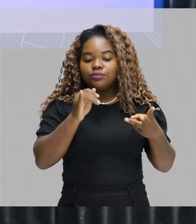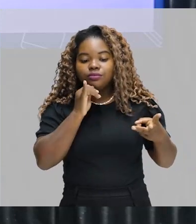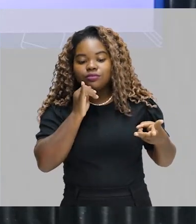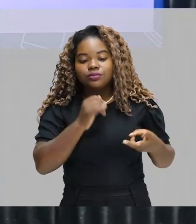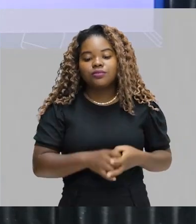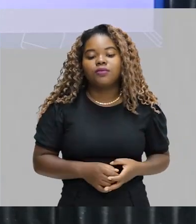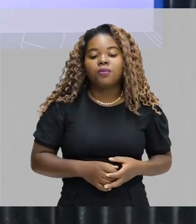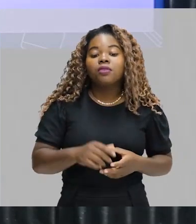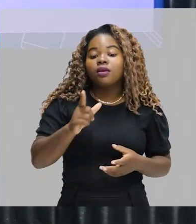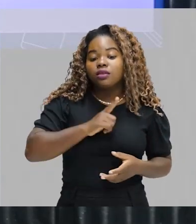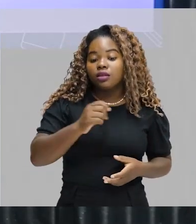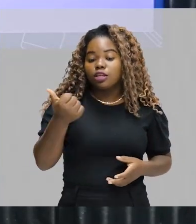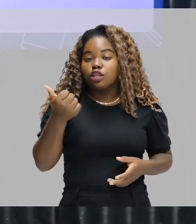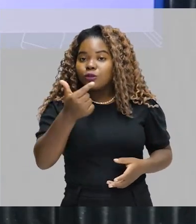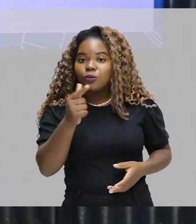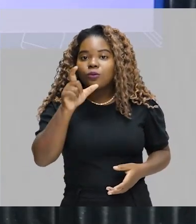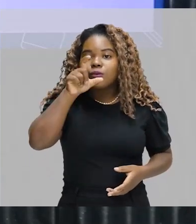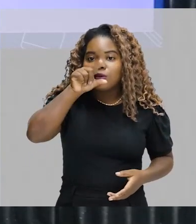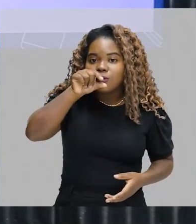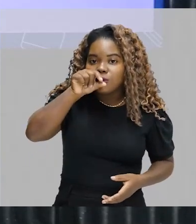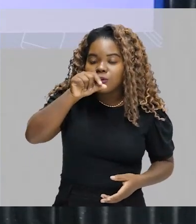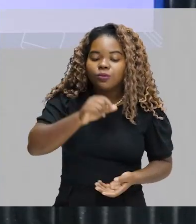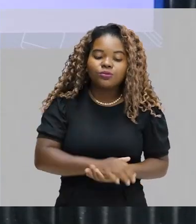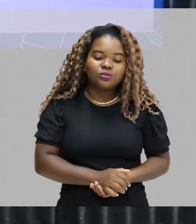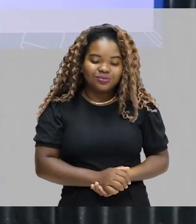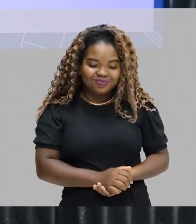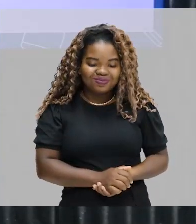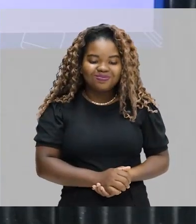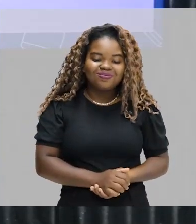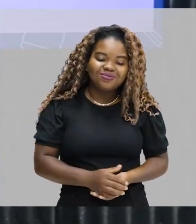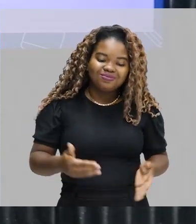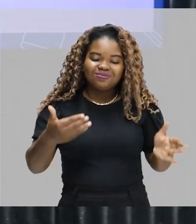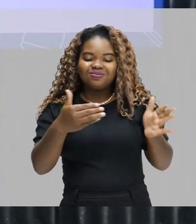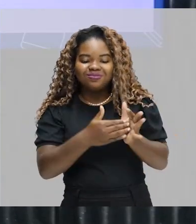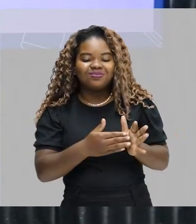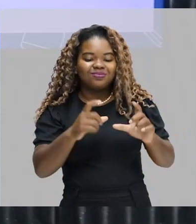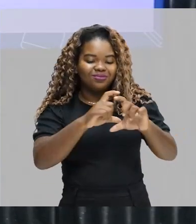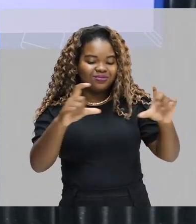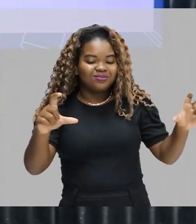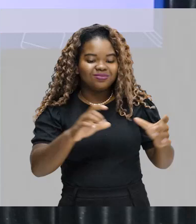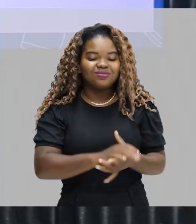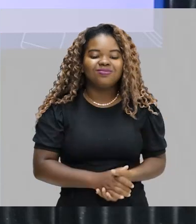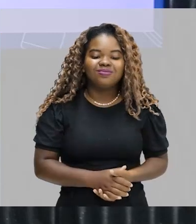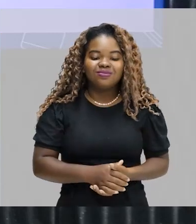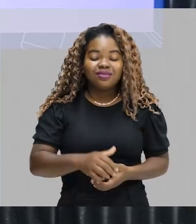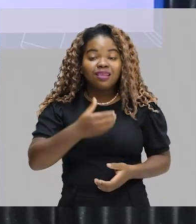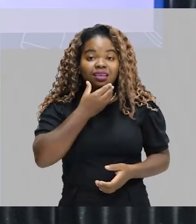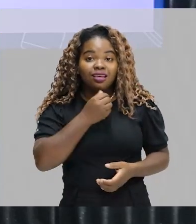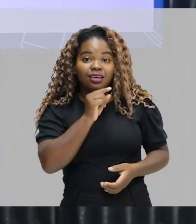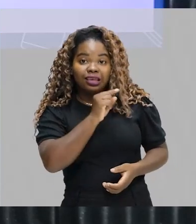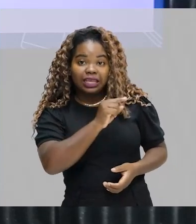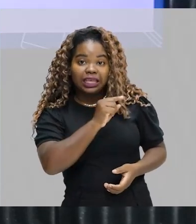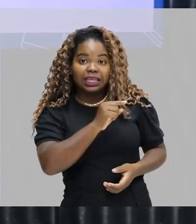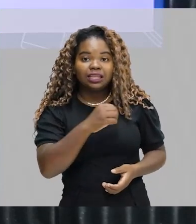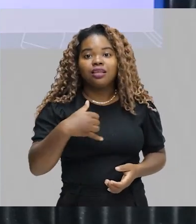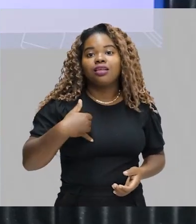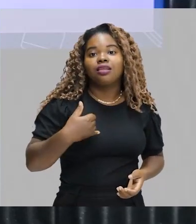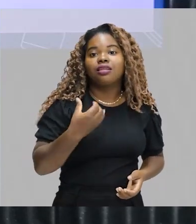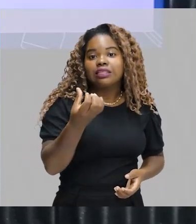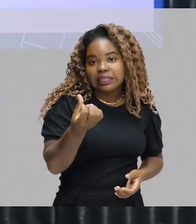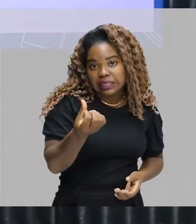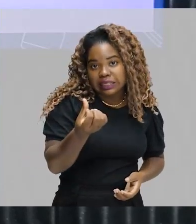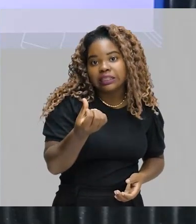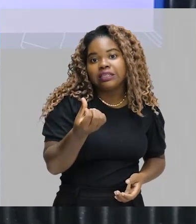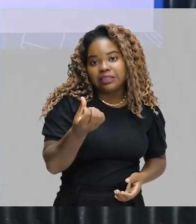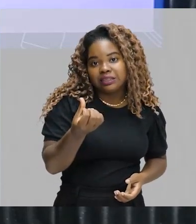12 pássaros. He is 6 years old today. Ele está com 6 anos hoje. Então,